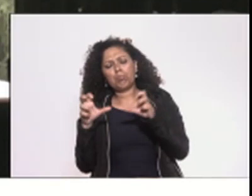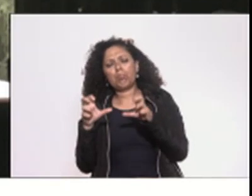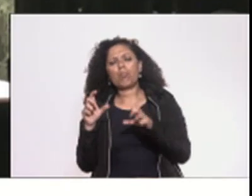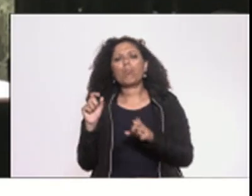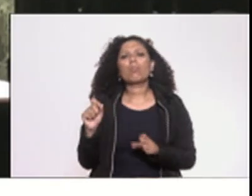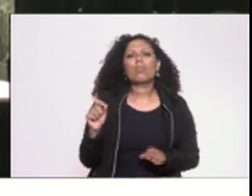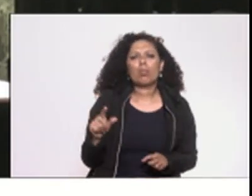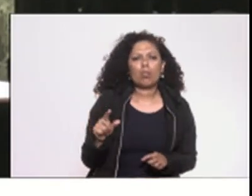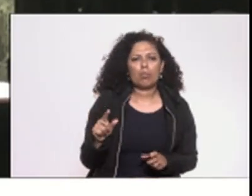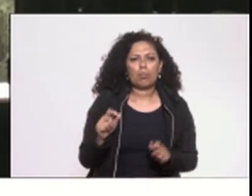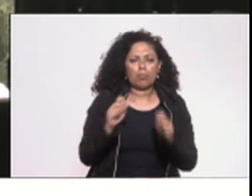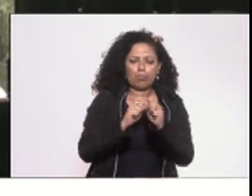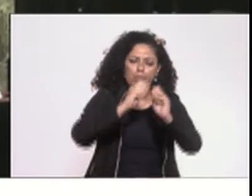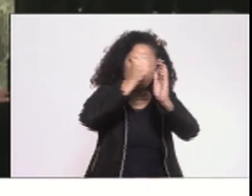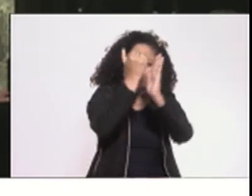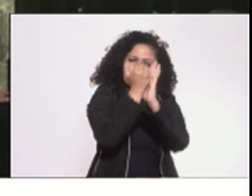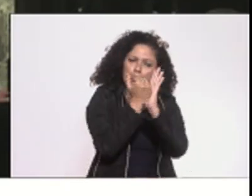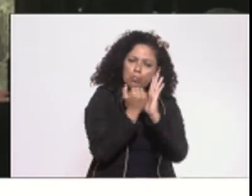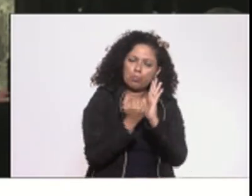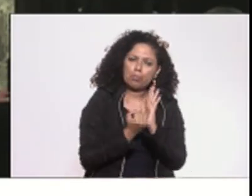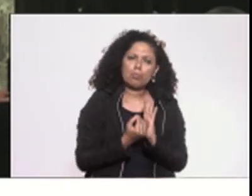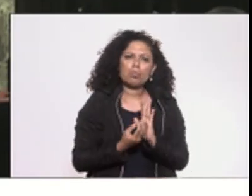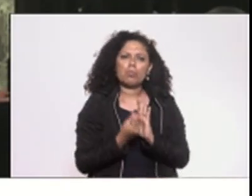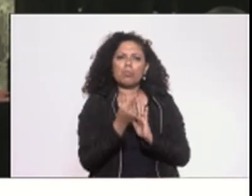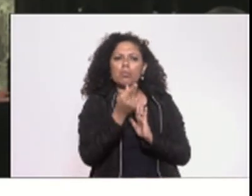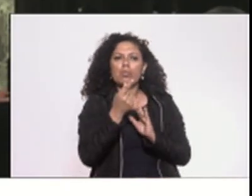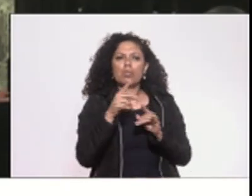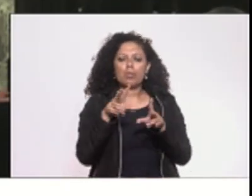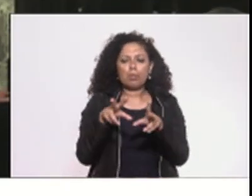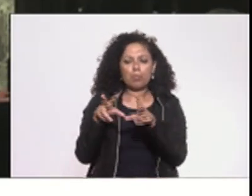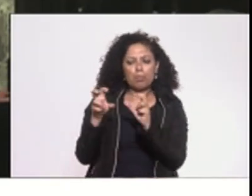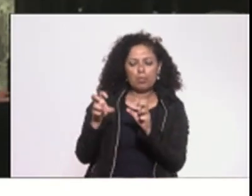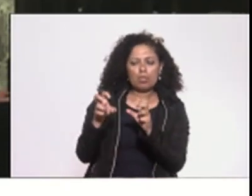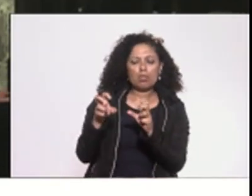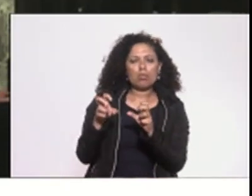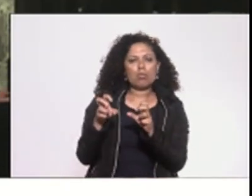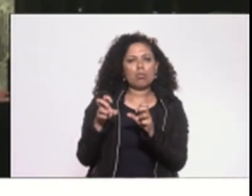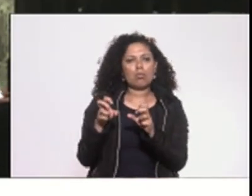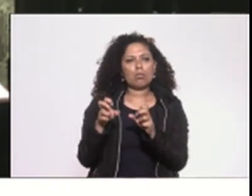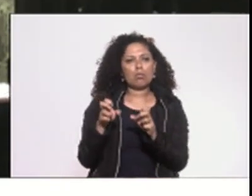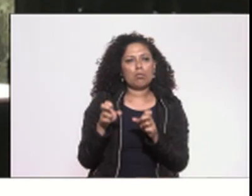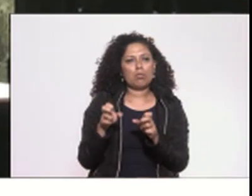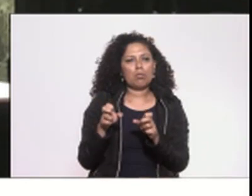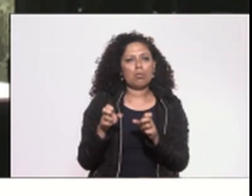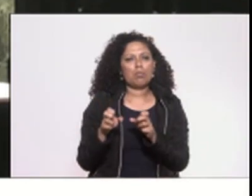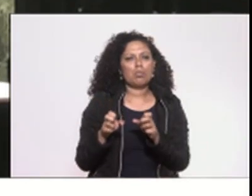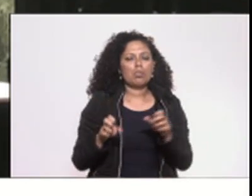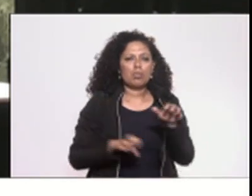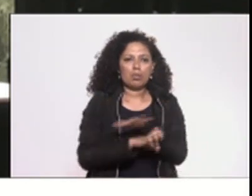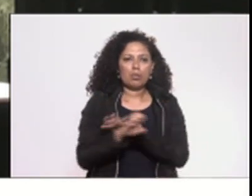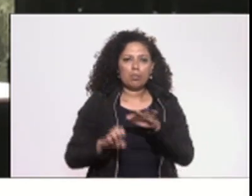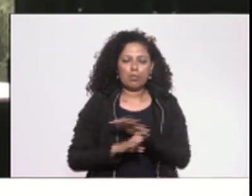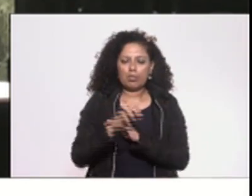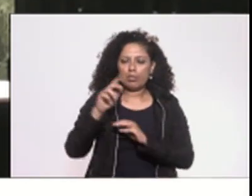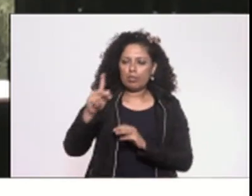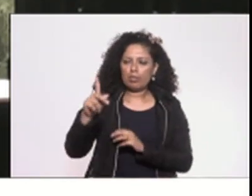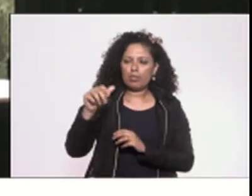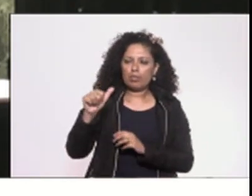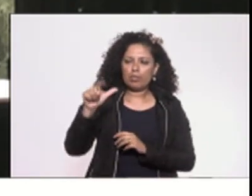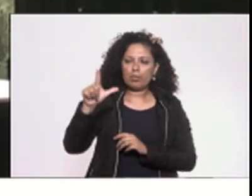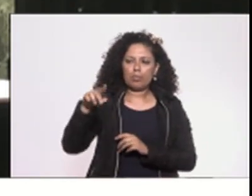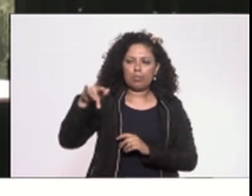fazendo o plano de negócios, percebi que o negócio de palmito em conserva não era tão bom quanto já tinha sido uns anos